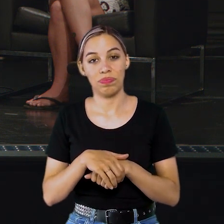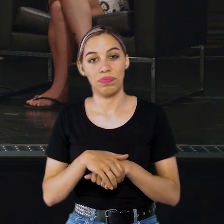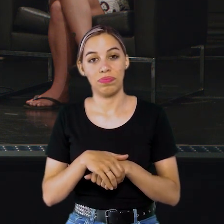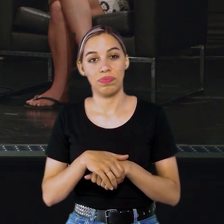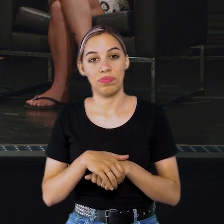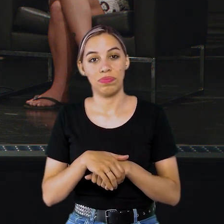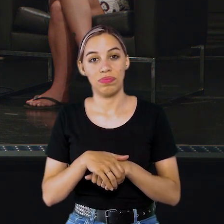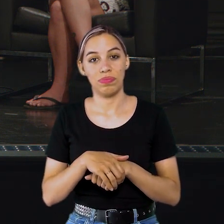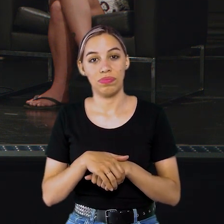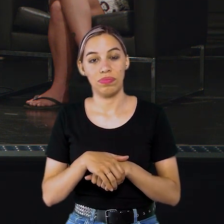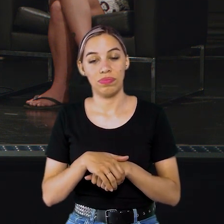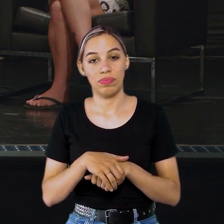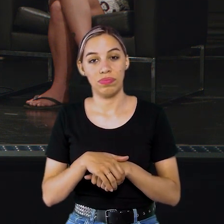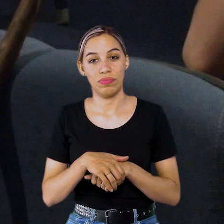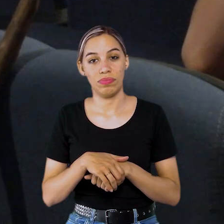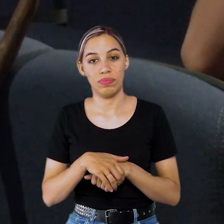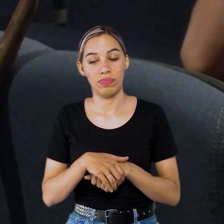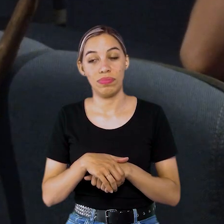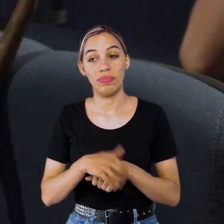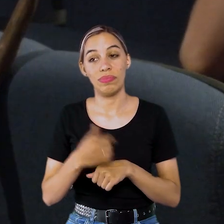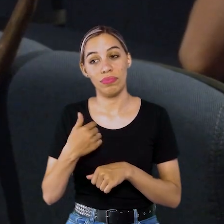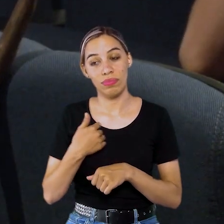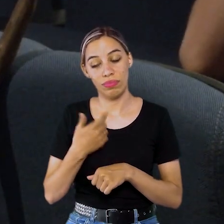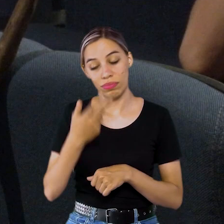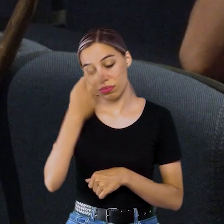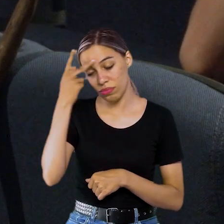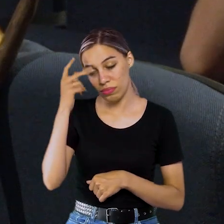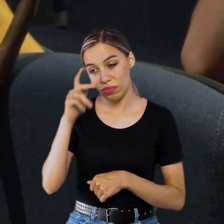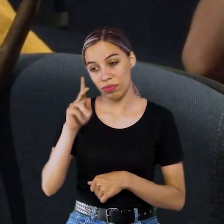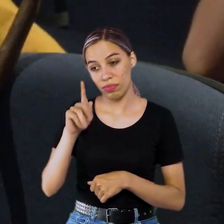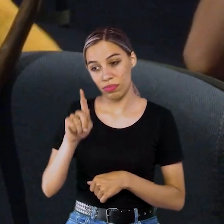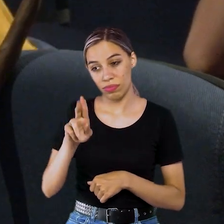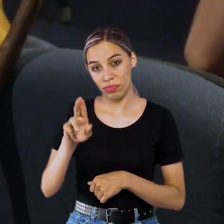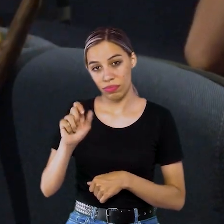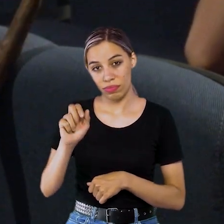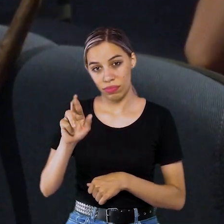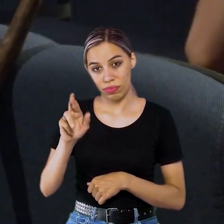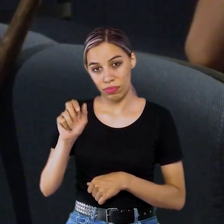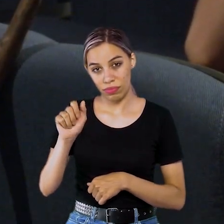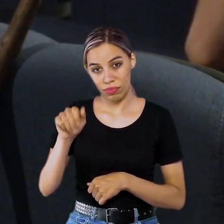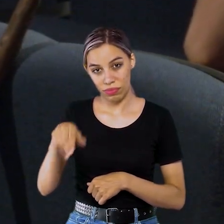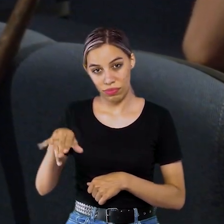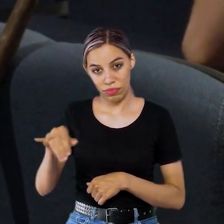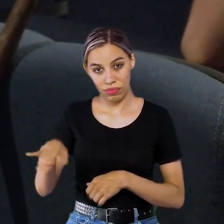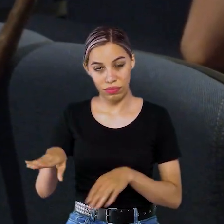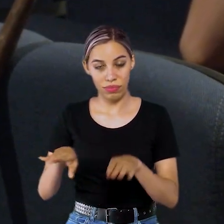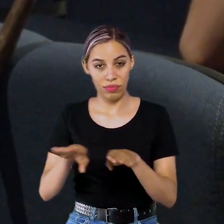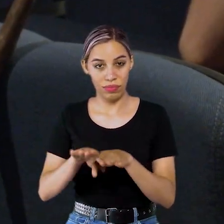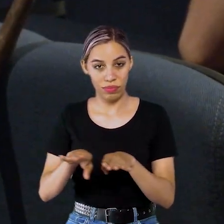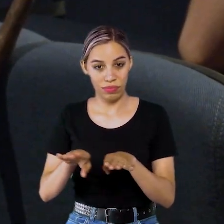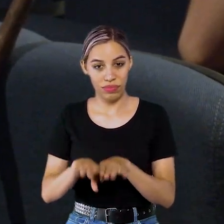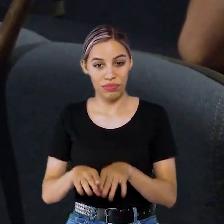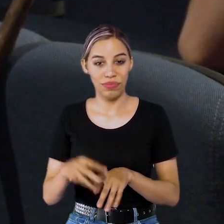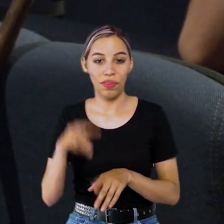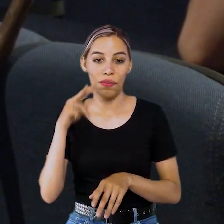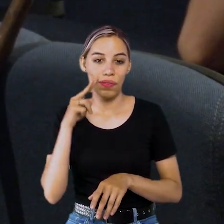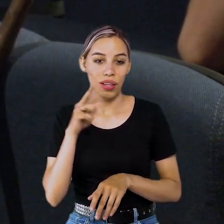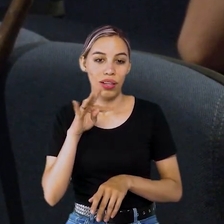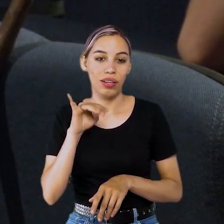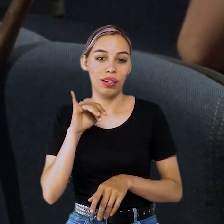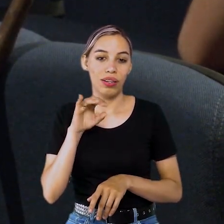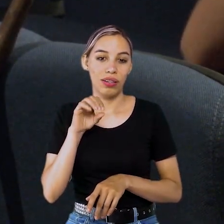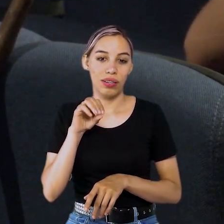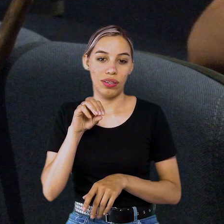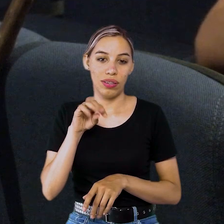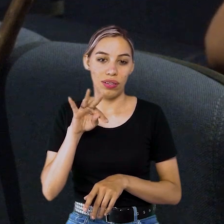Bom, eu sou Caraí de Ecupé, sou Guarani da terra indígena de Araguá. Quero aproveitar, né, vendo Tiamonha aqui, a